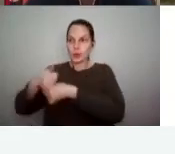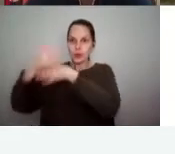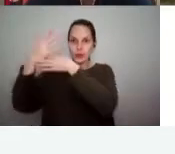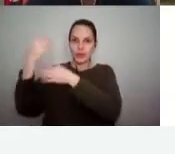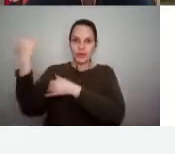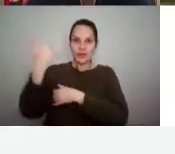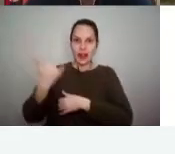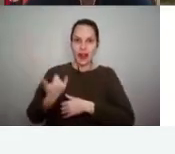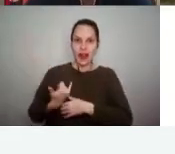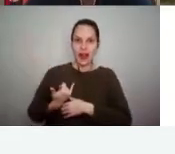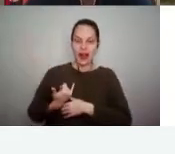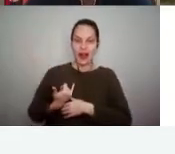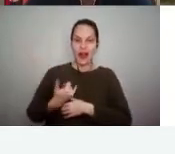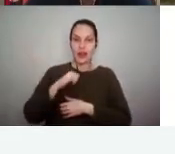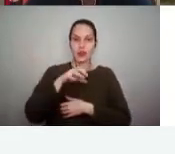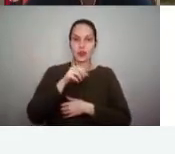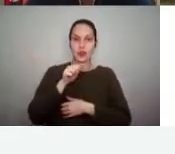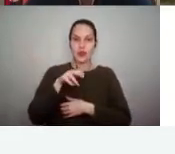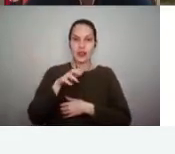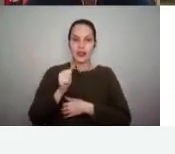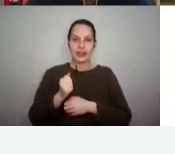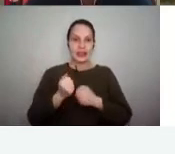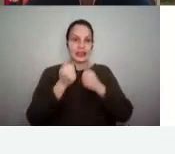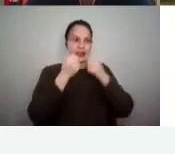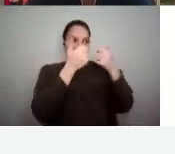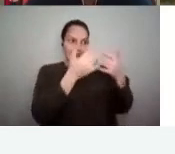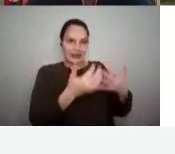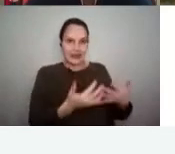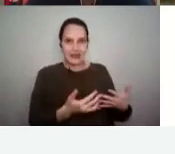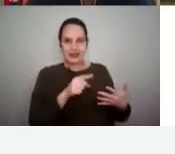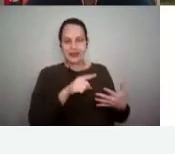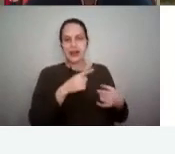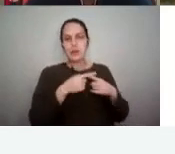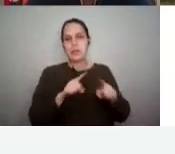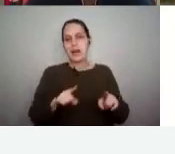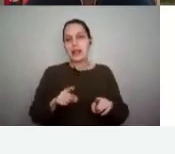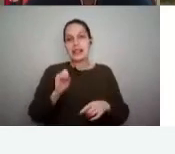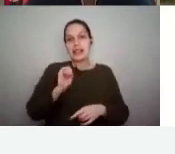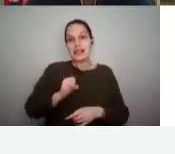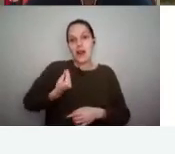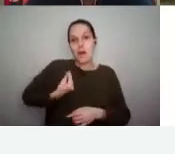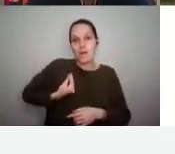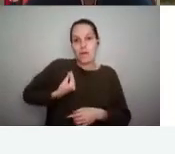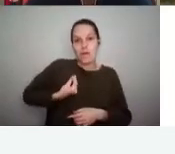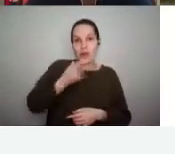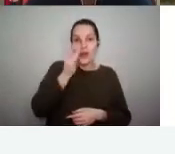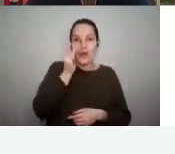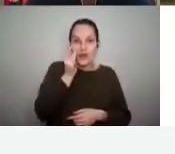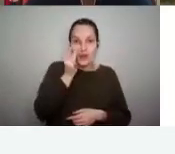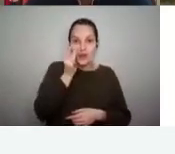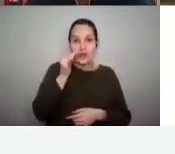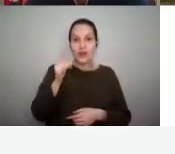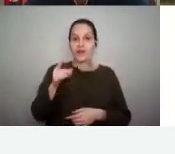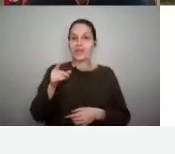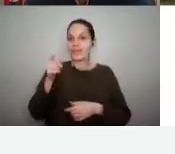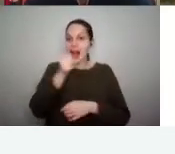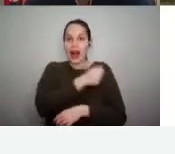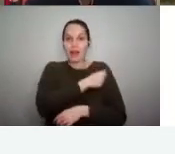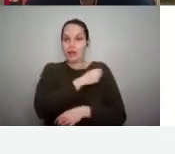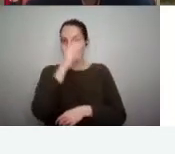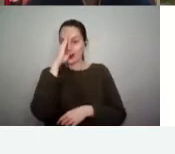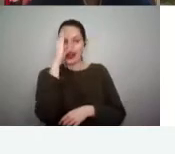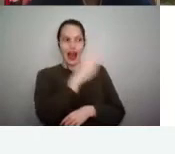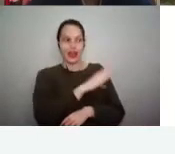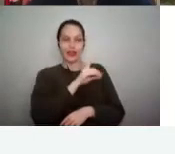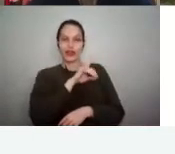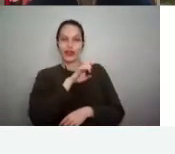diferente, né? Mas, enfim, é uma condição que nós temos nesse momento. De qualquer forma, as tecnologias estão aí,